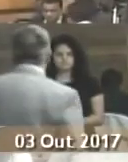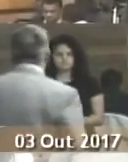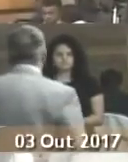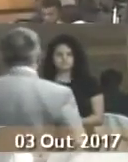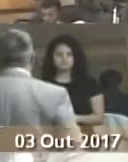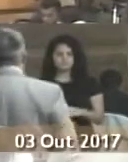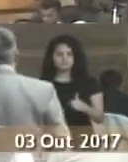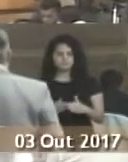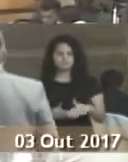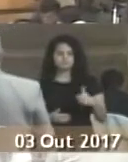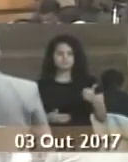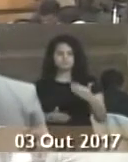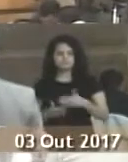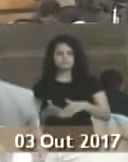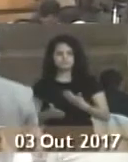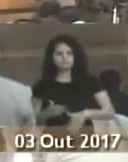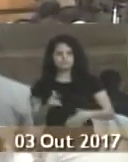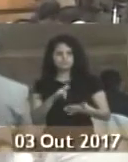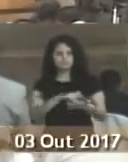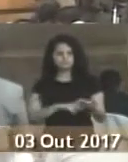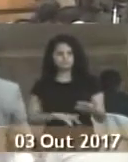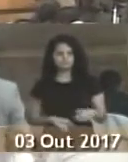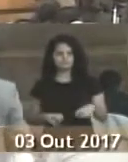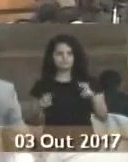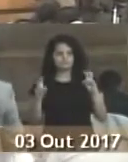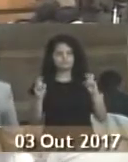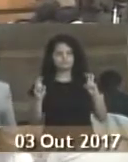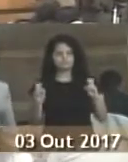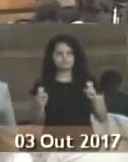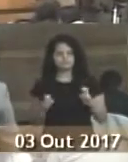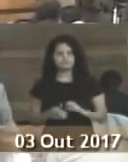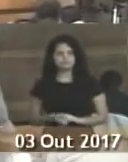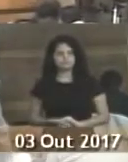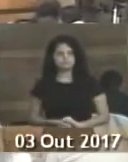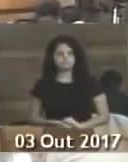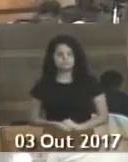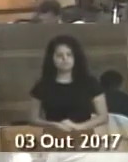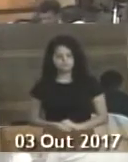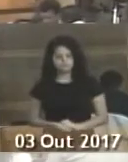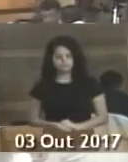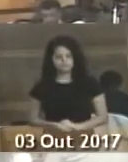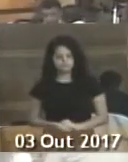Solicito ao primeiro secretário desta casa que proceda à leitura das matérias constantes no expediente a saber.